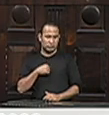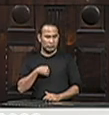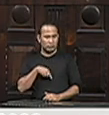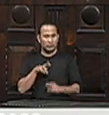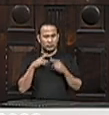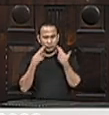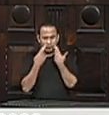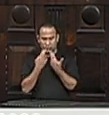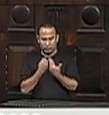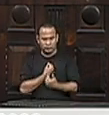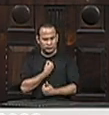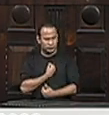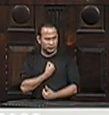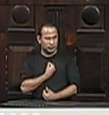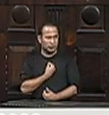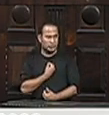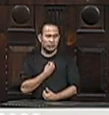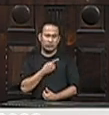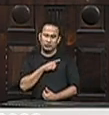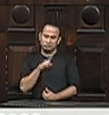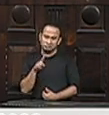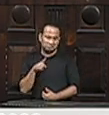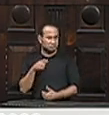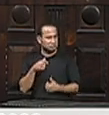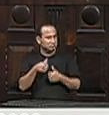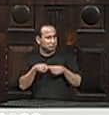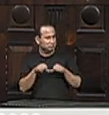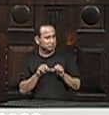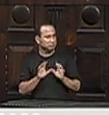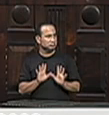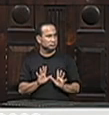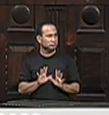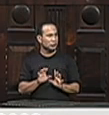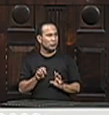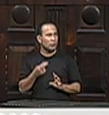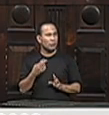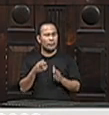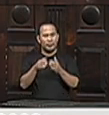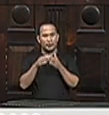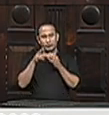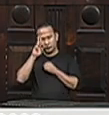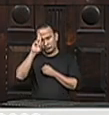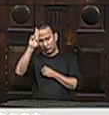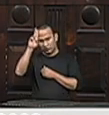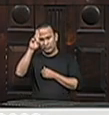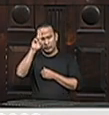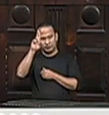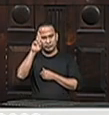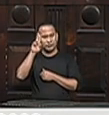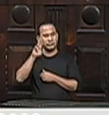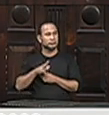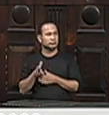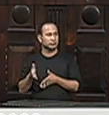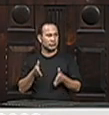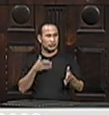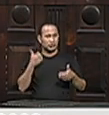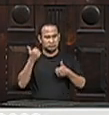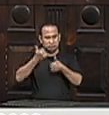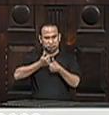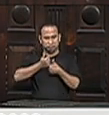eu pelo menos, vendo o que acontece com o CEP, Sindicato Estadual dos